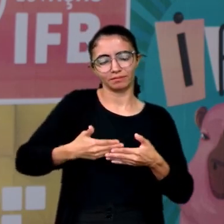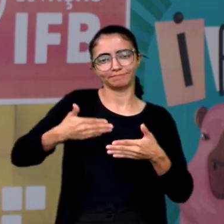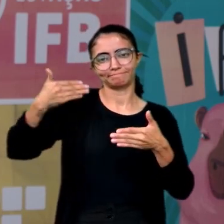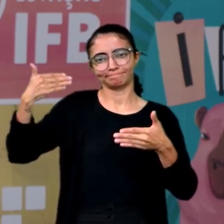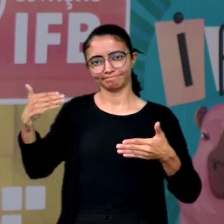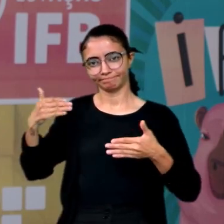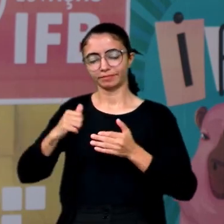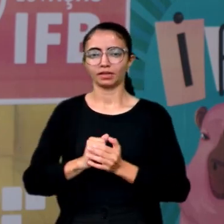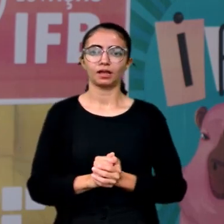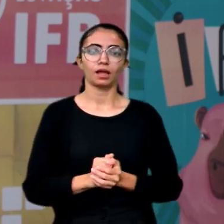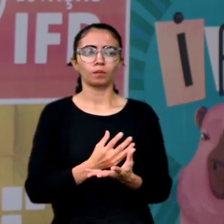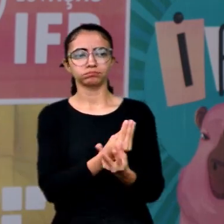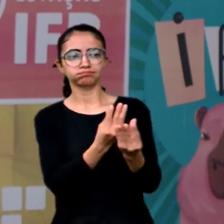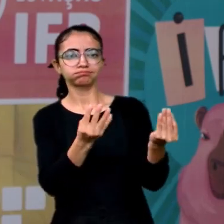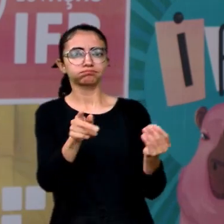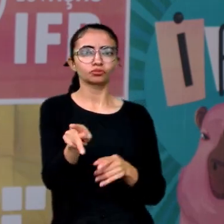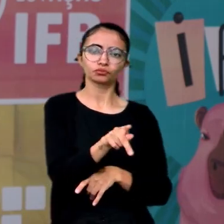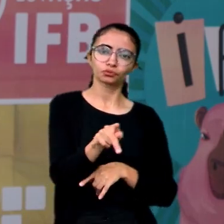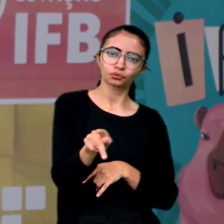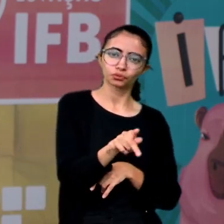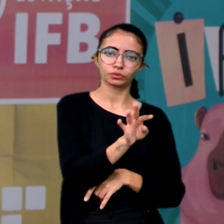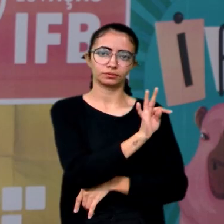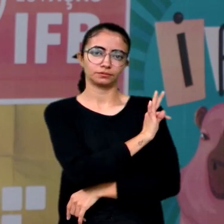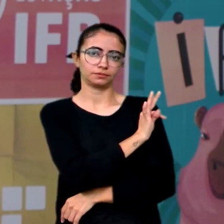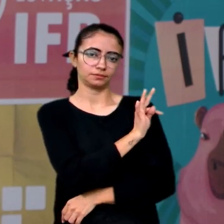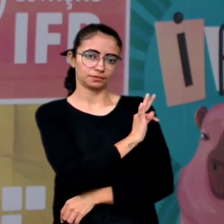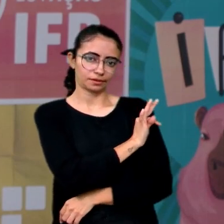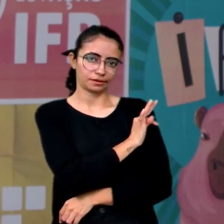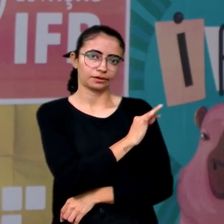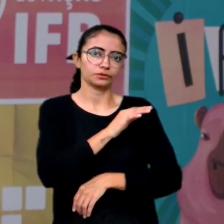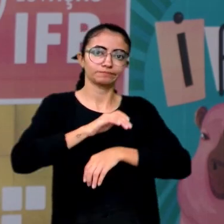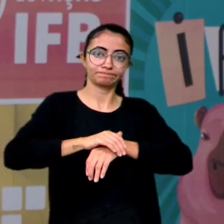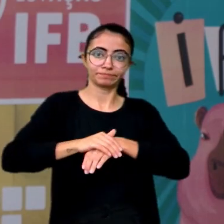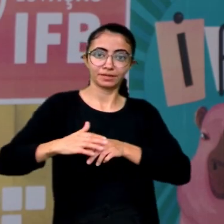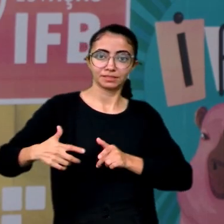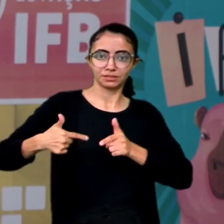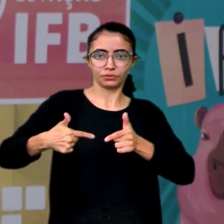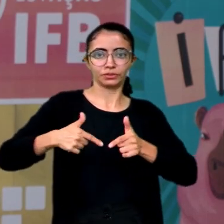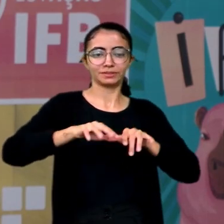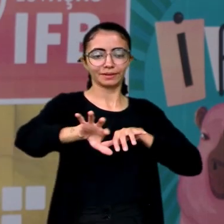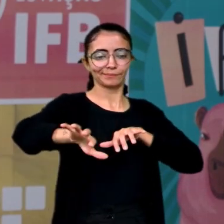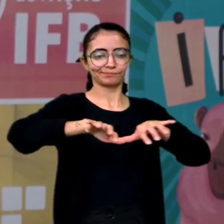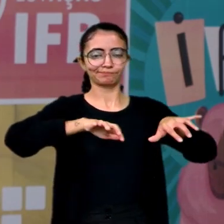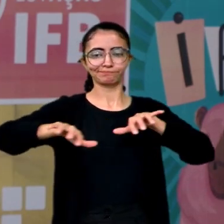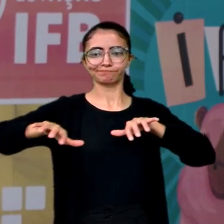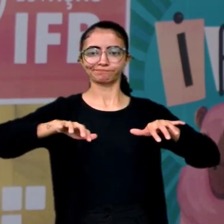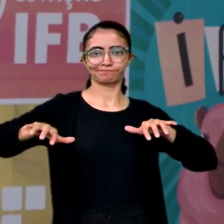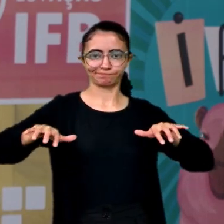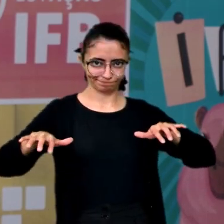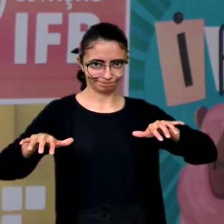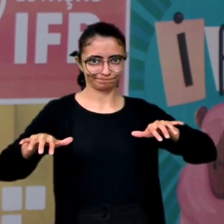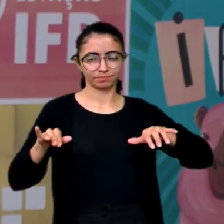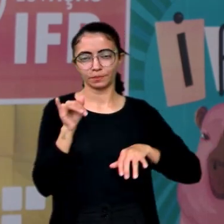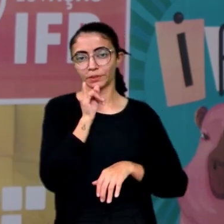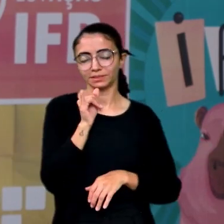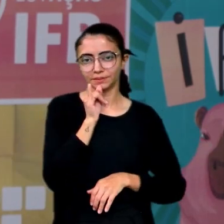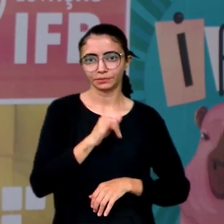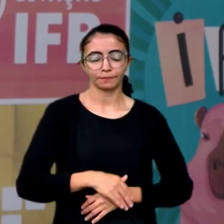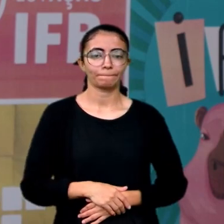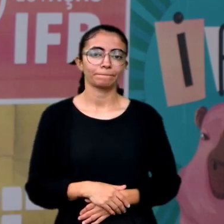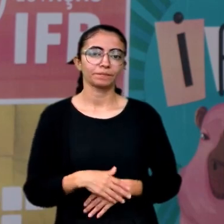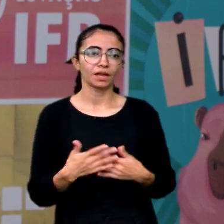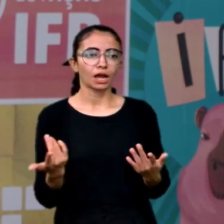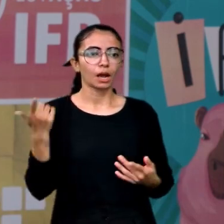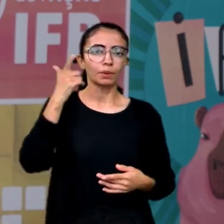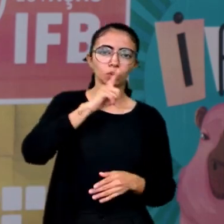muitos professores e muitos técnicos faziam iniciativas isoladas. Então, por exemplo, deles de conseguir